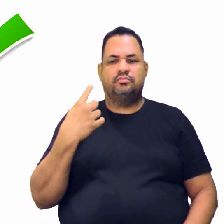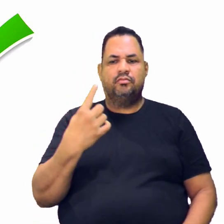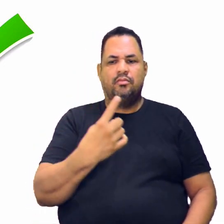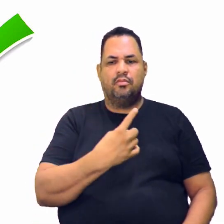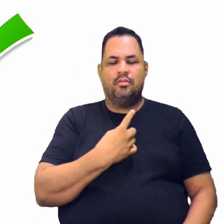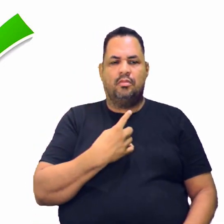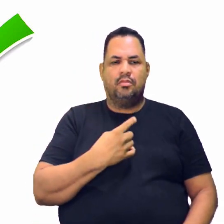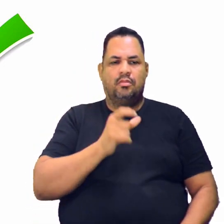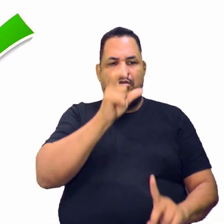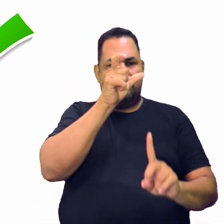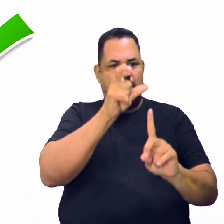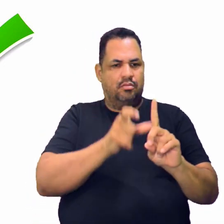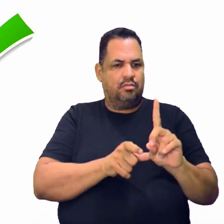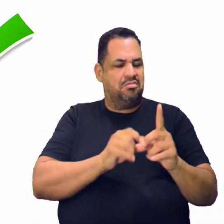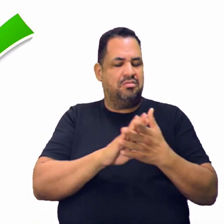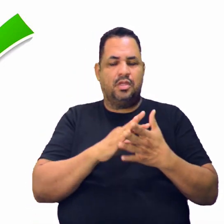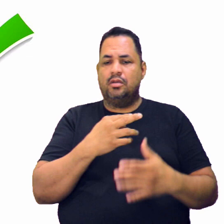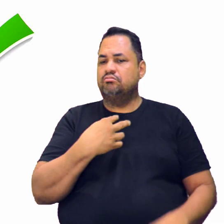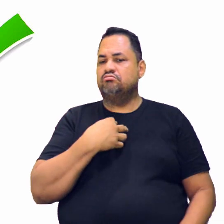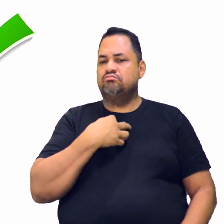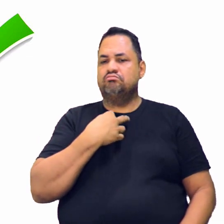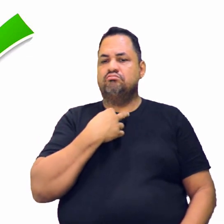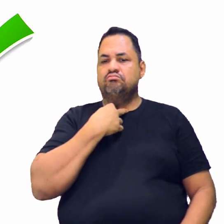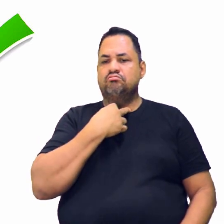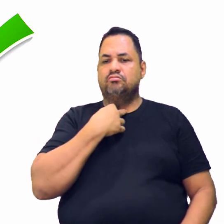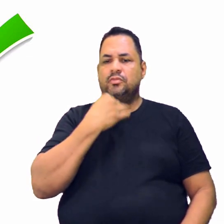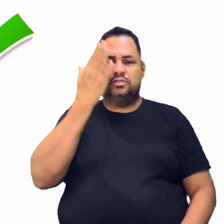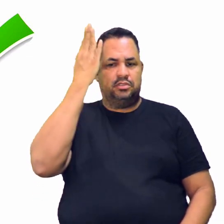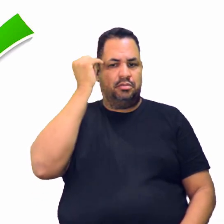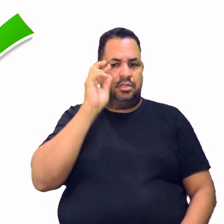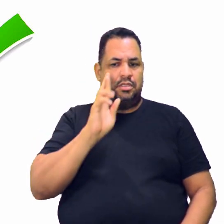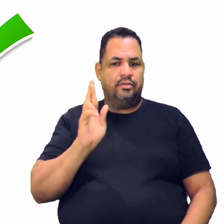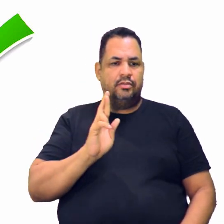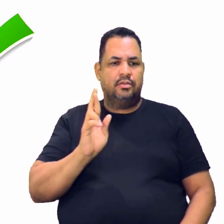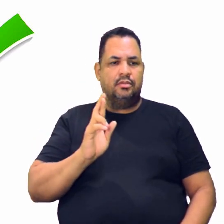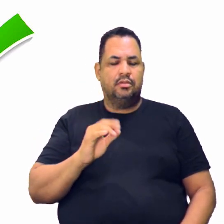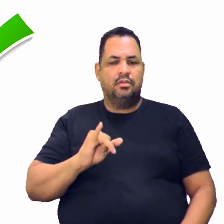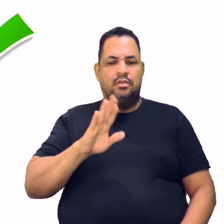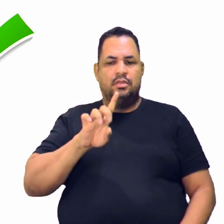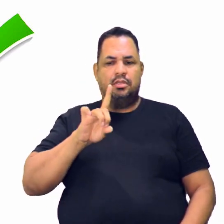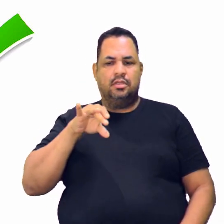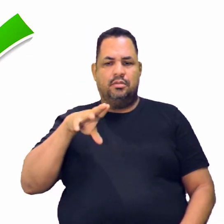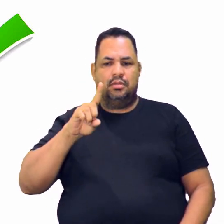aqui sujeito indeterminado. Quando eu tenho na terceira pessoa do